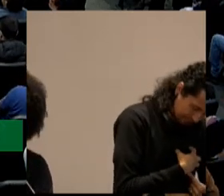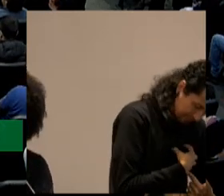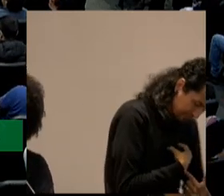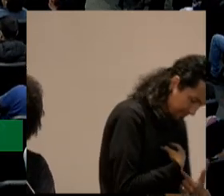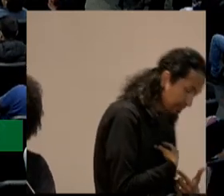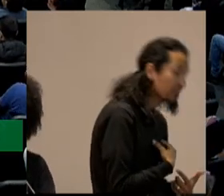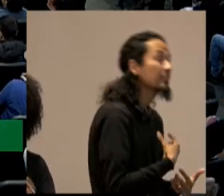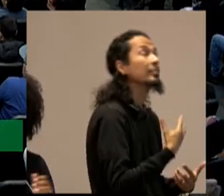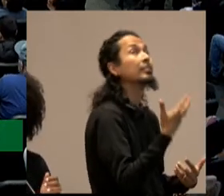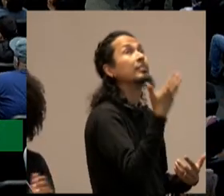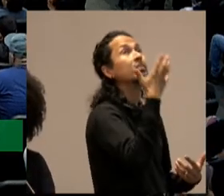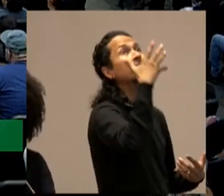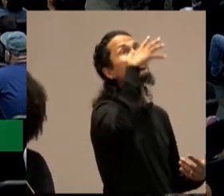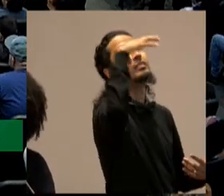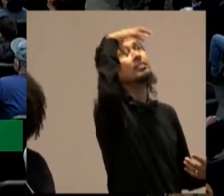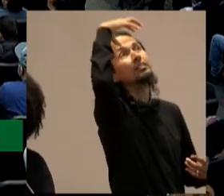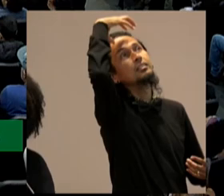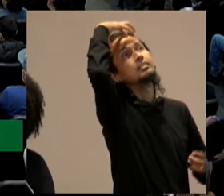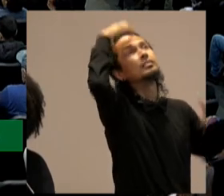Oba.